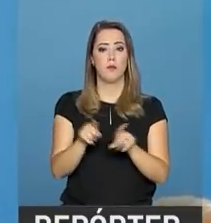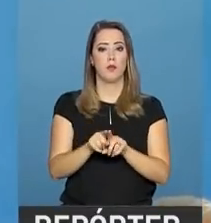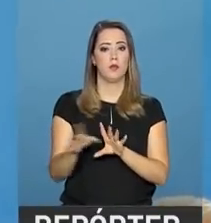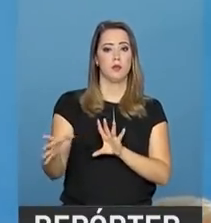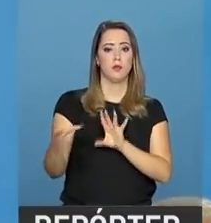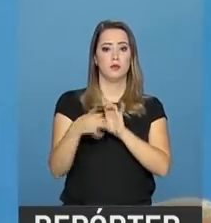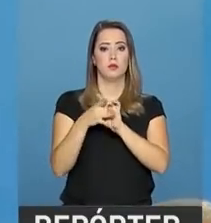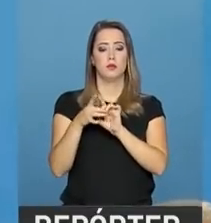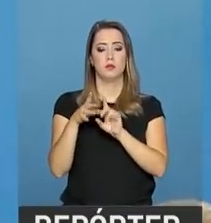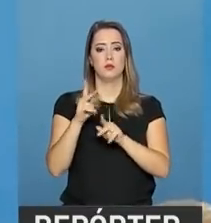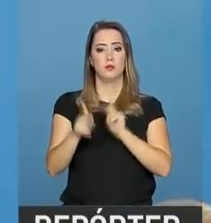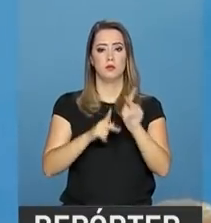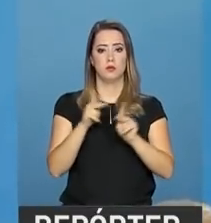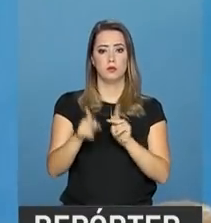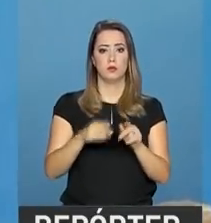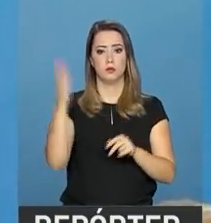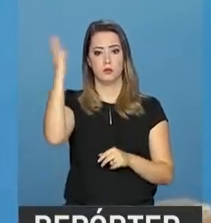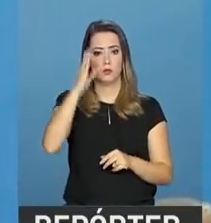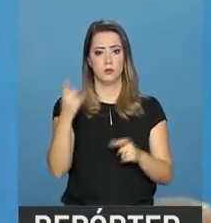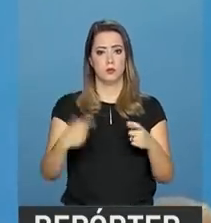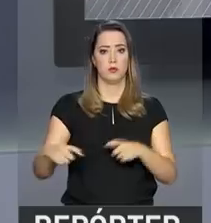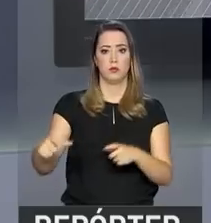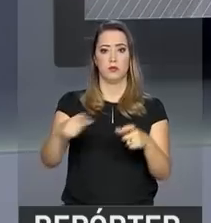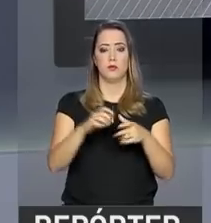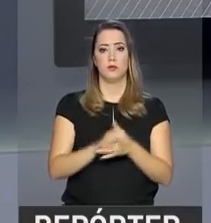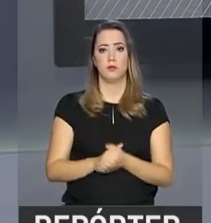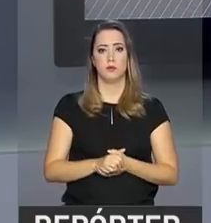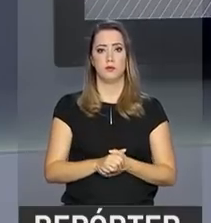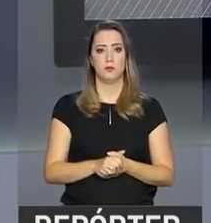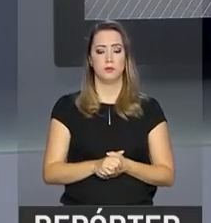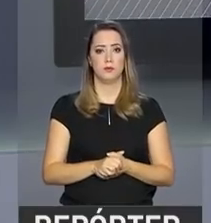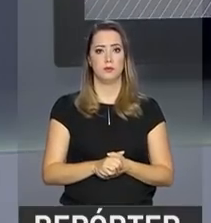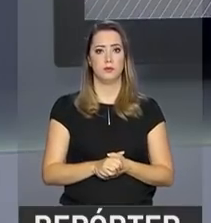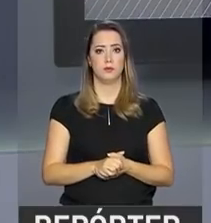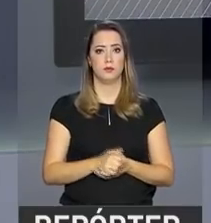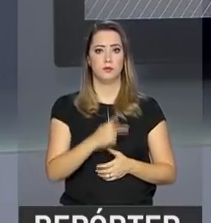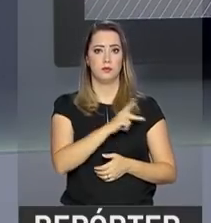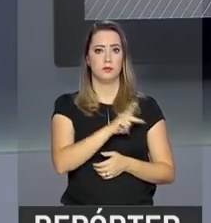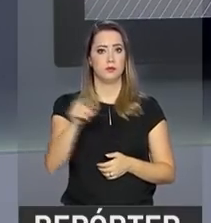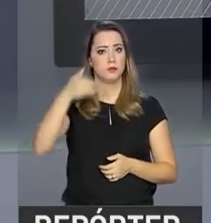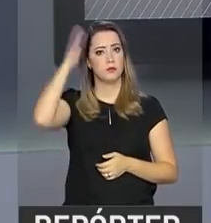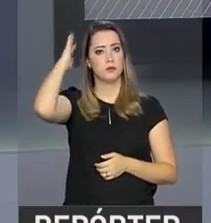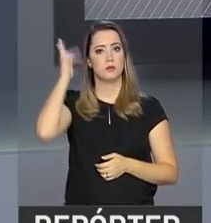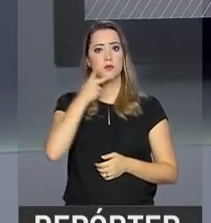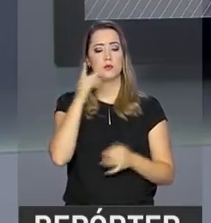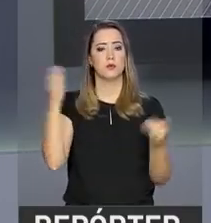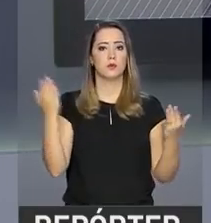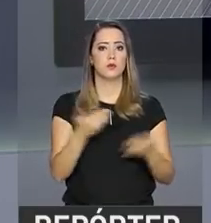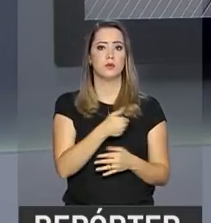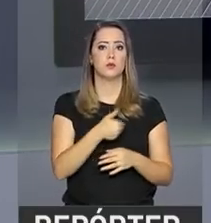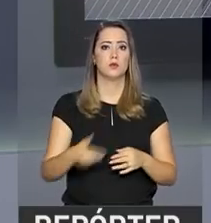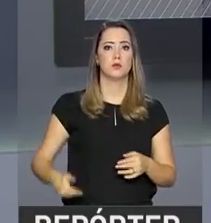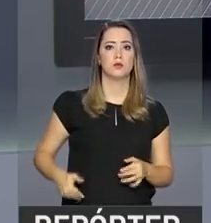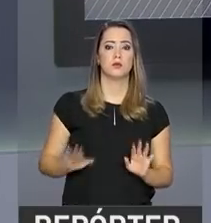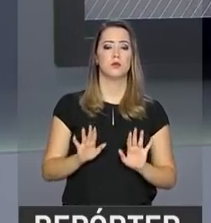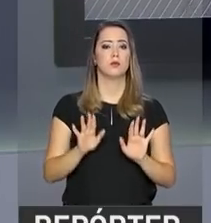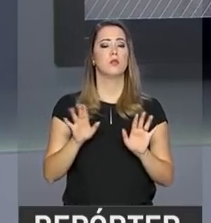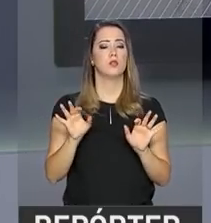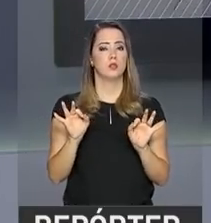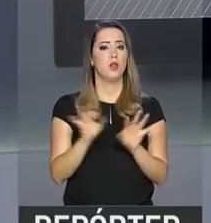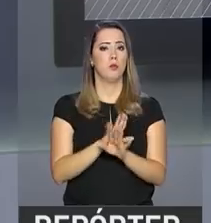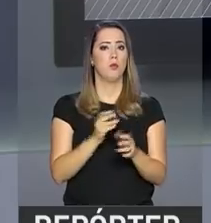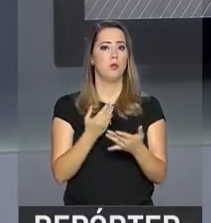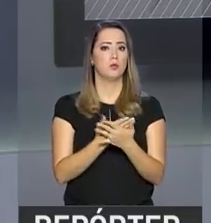povo brasileiro o povo dessa região o presidente michel temer disse hoje que o governo concluiu os estudos